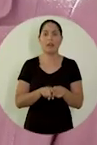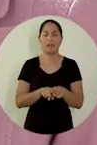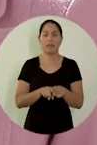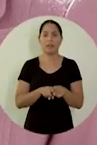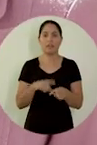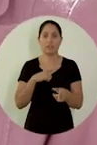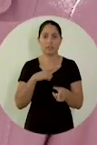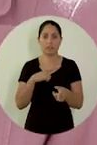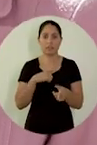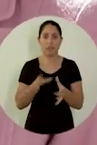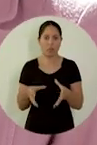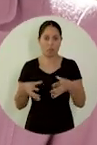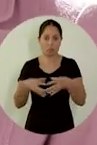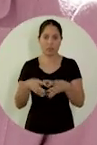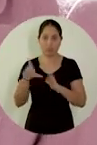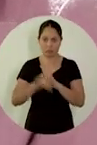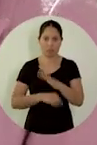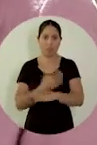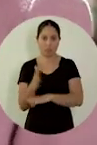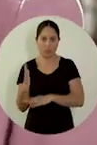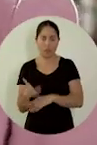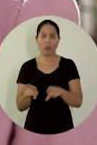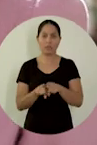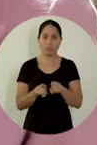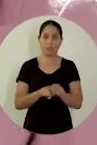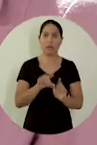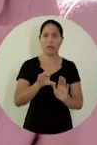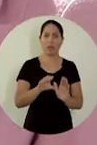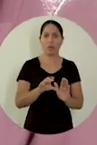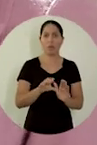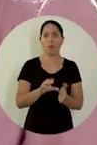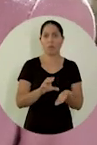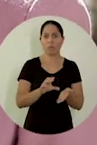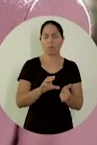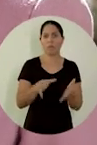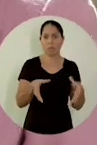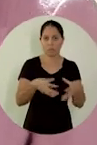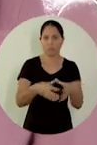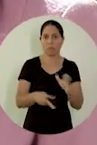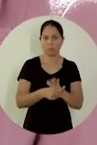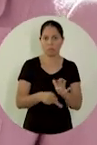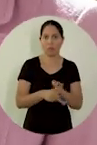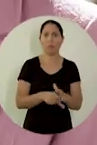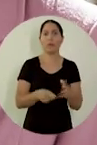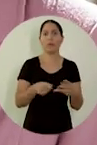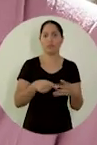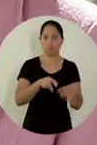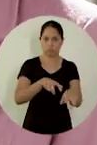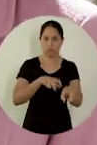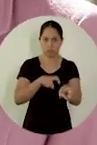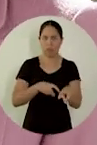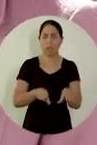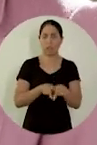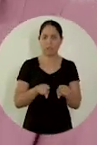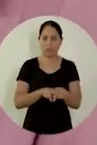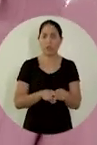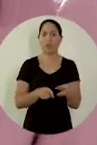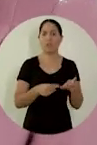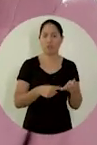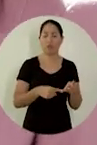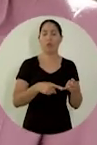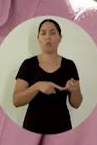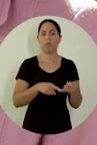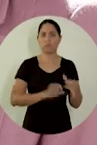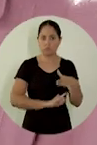a 6 mãos, a Comissão Nacional de Direito Ambiental, a Comissão Especial de Direito Urbanístico e a Comissão de Estudos Constitucionais